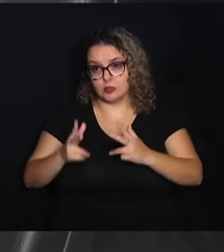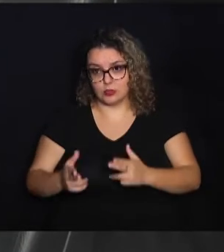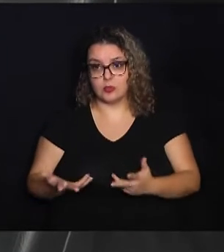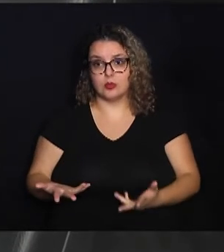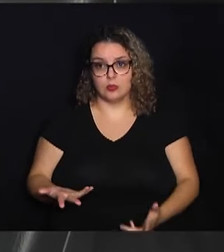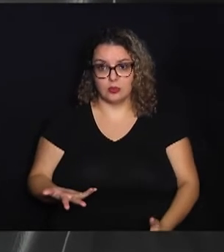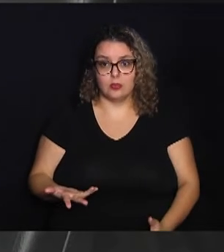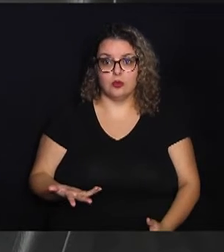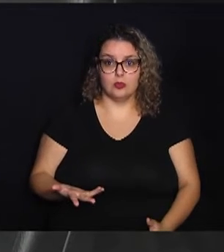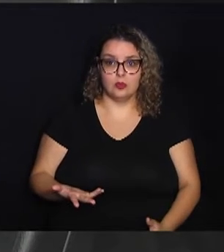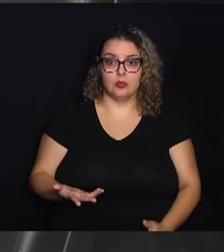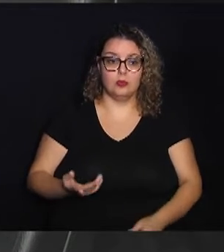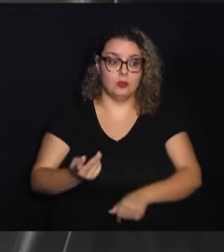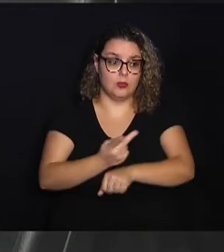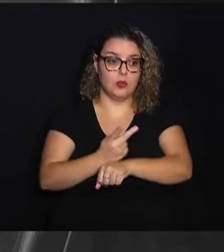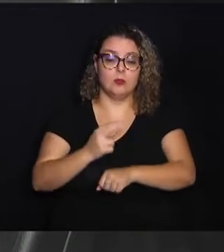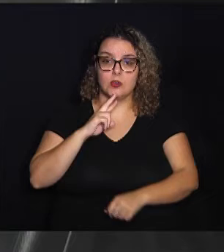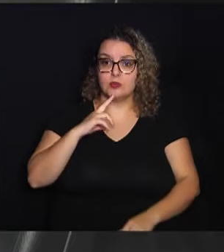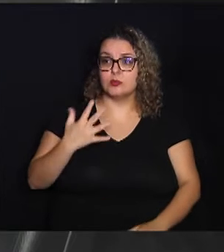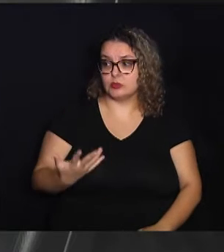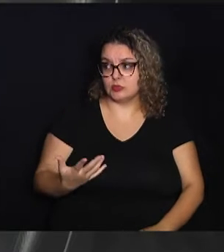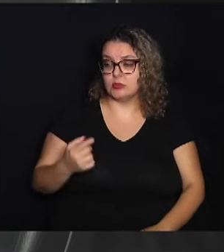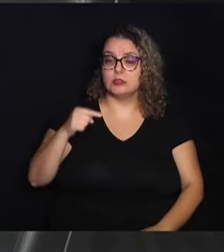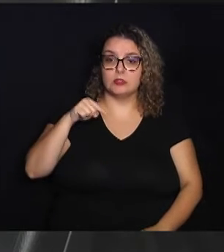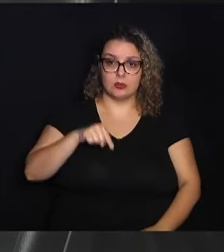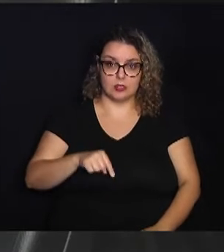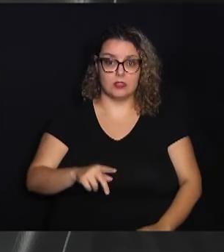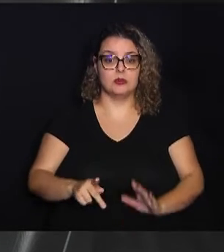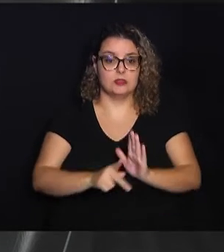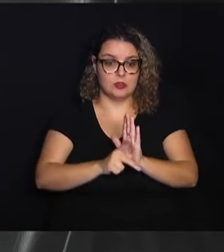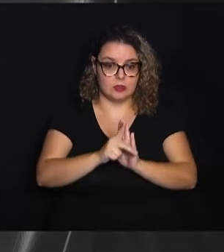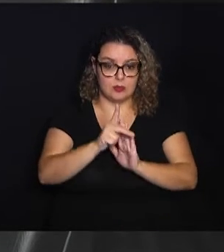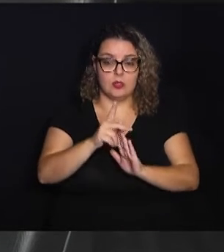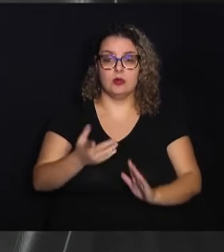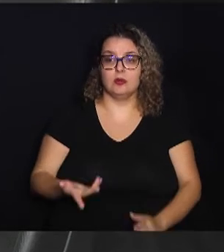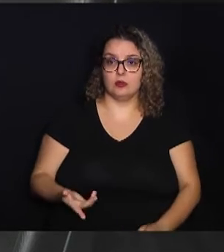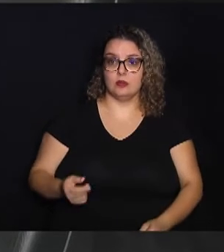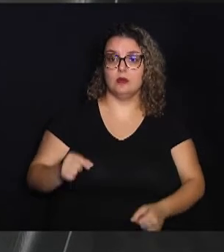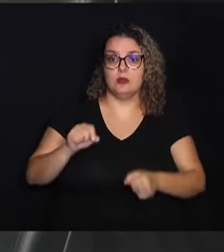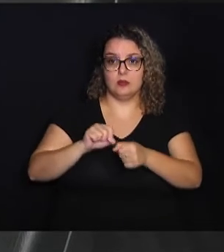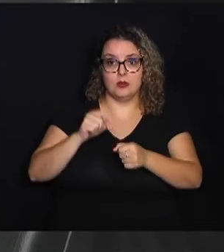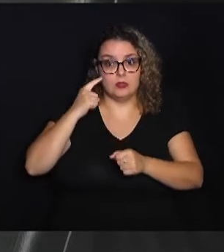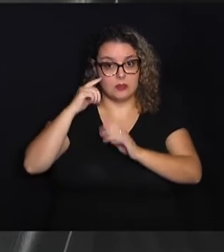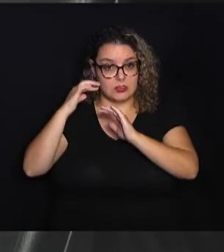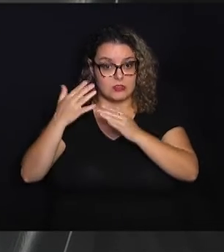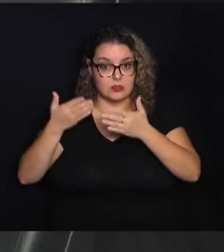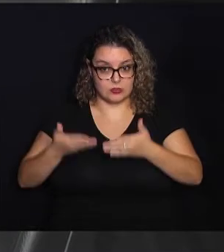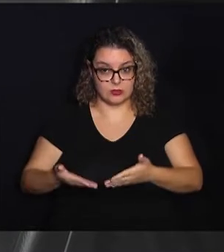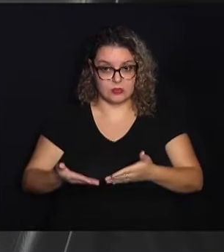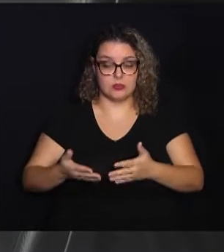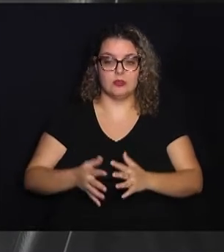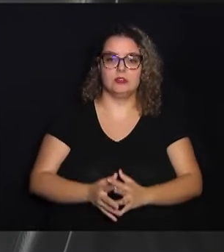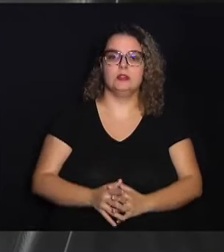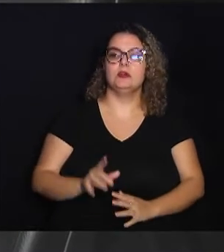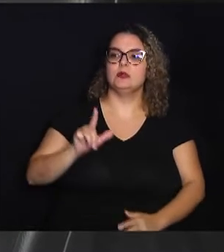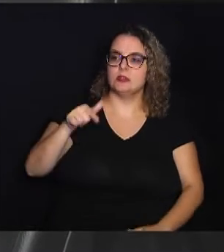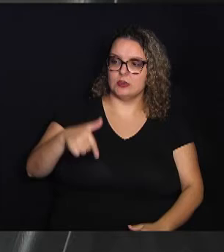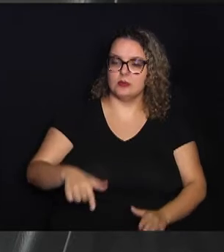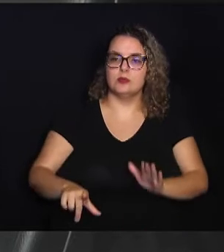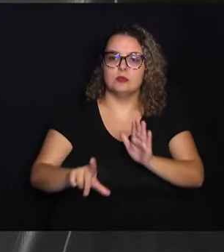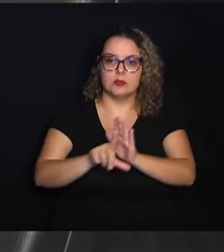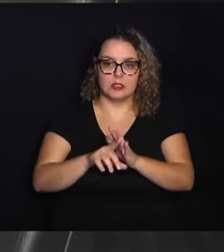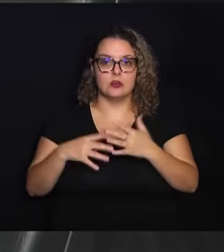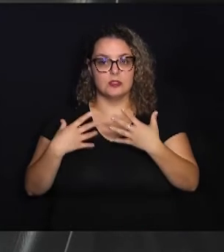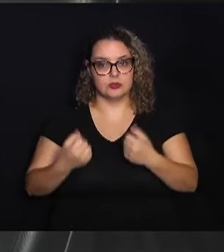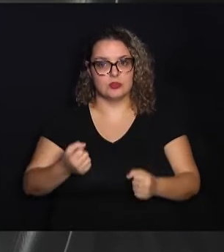como buscar soluções. Então esse projeto foi pensado aqui, virou uma lei, né, que foi sancionada